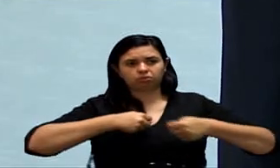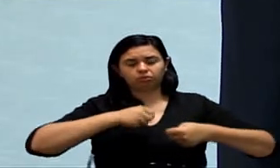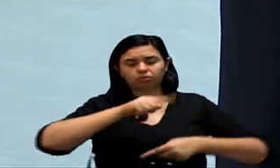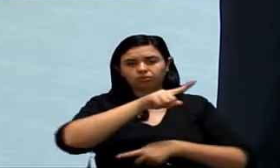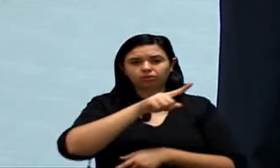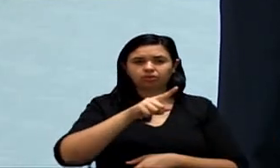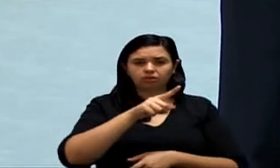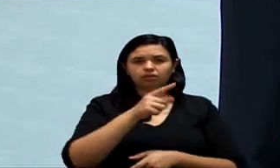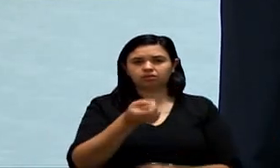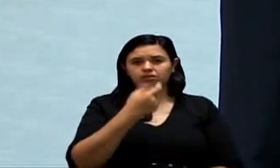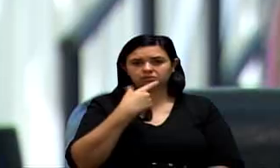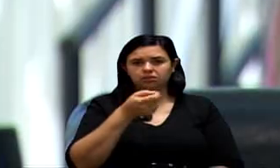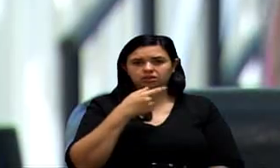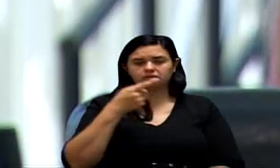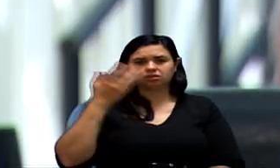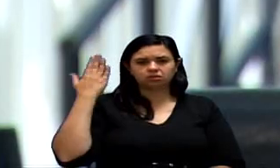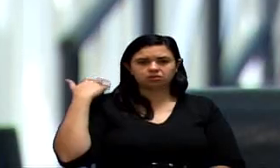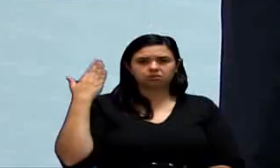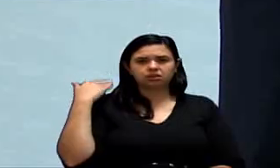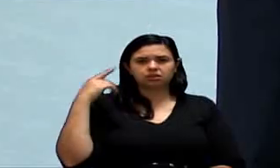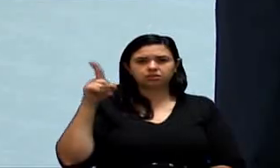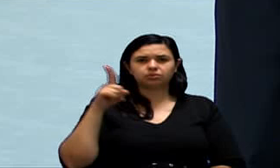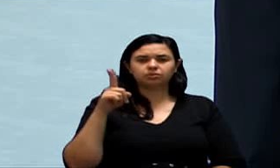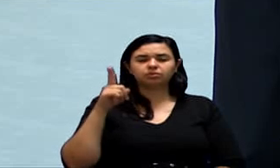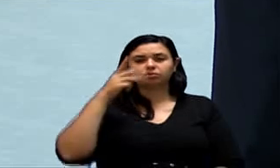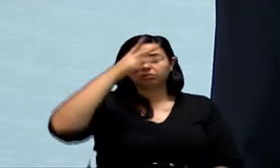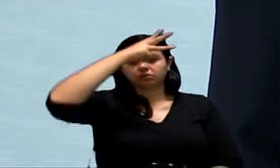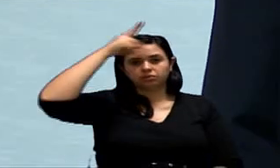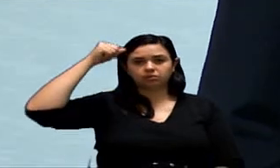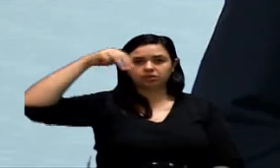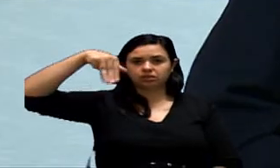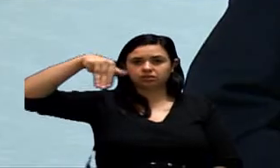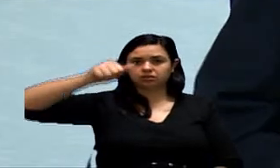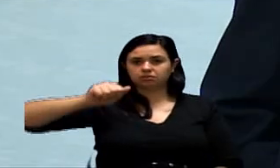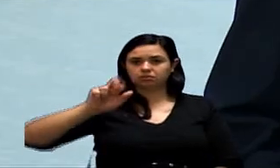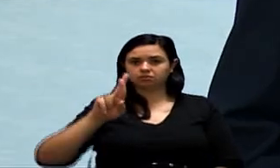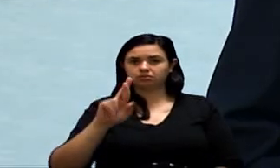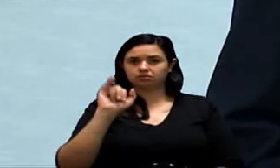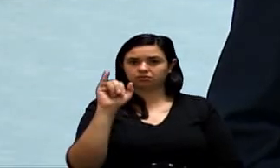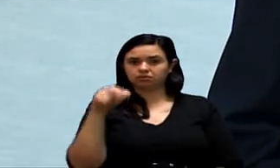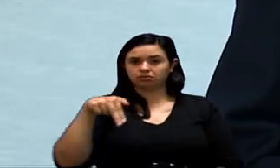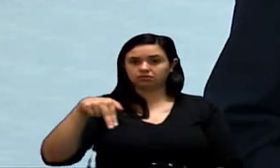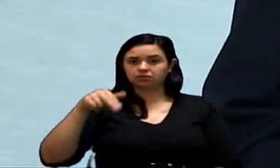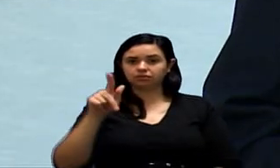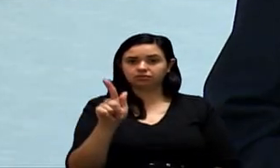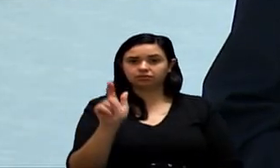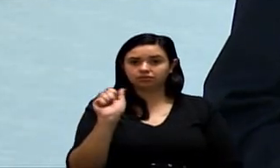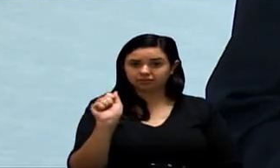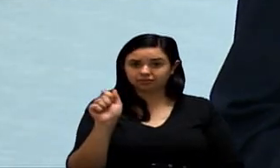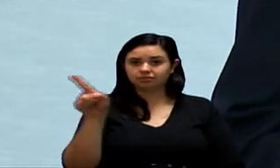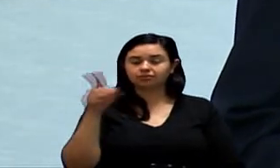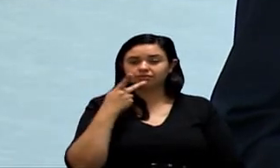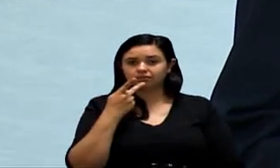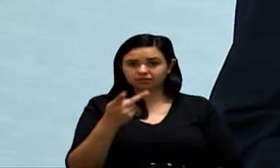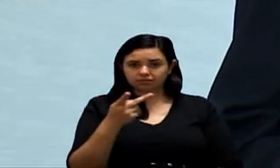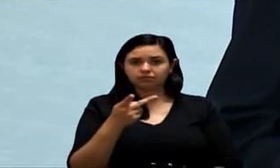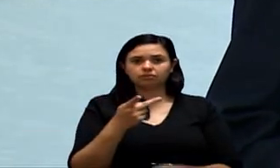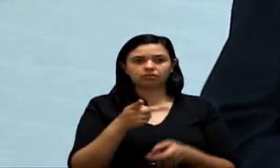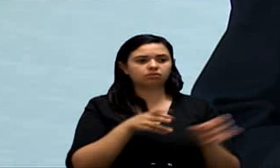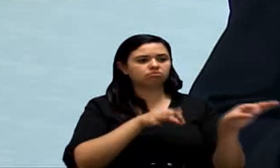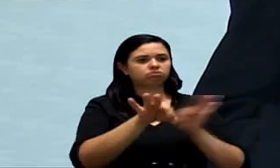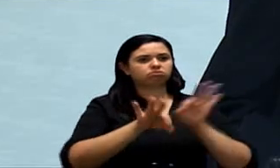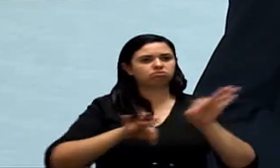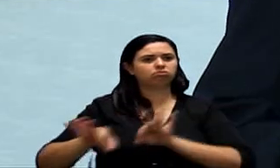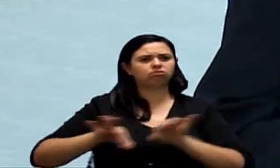fez o ex-prefeito de Maringá, veio aqui, ele falou que lá eles montaram uma sistemática muito forte